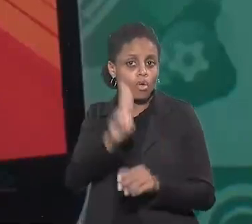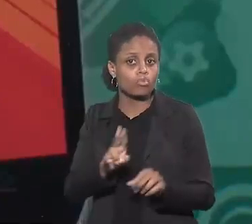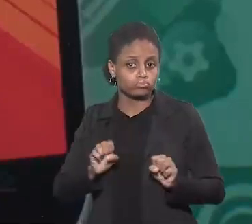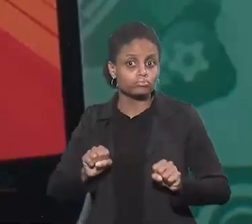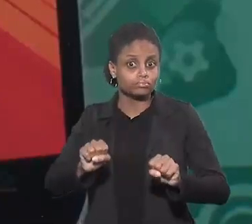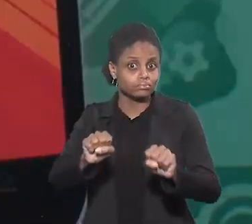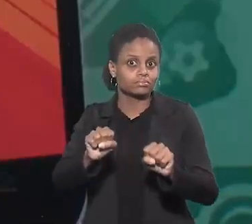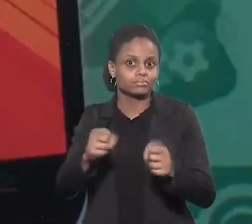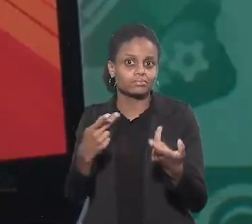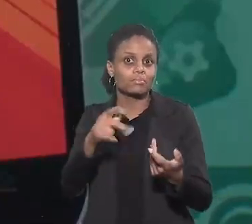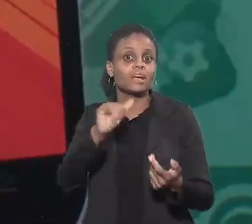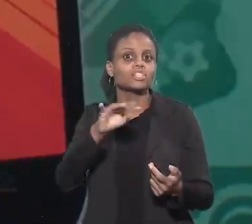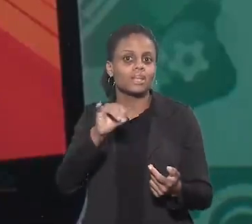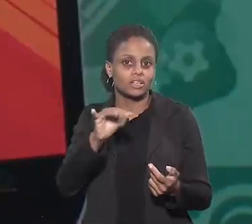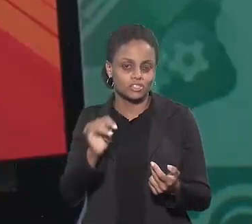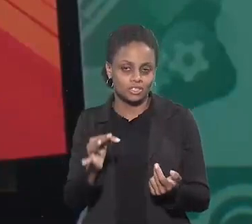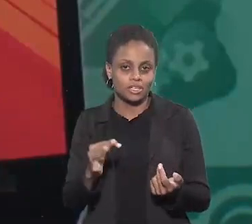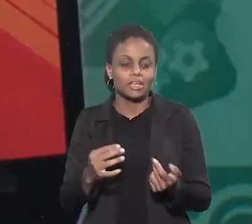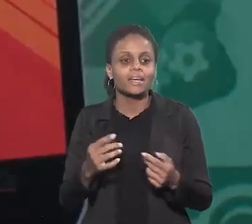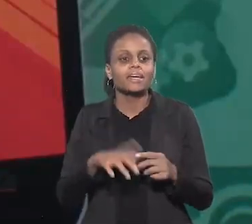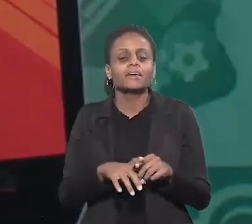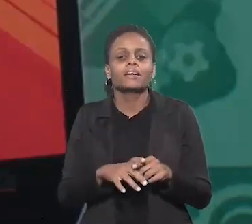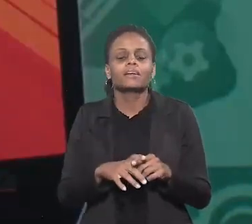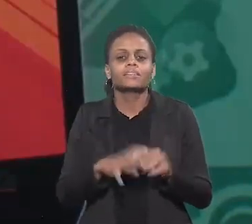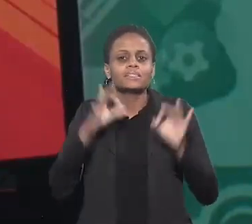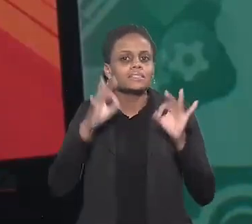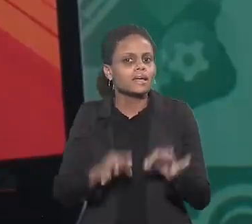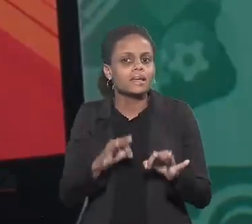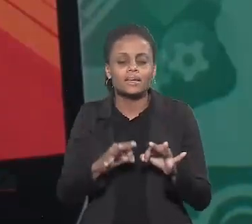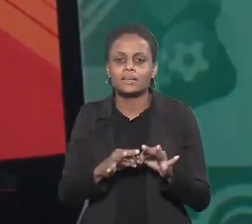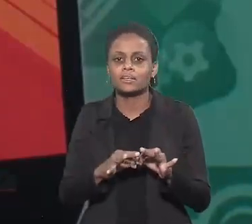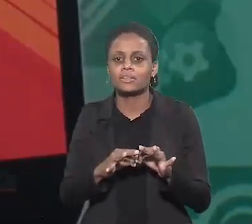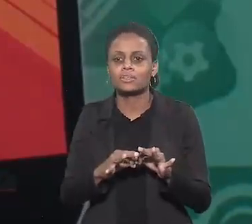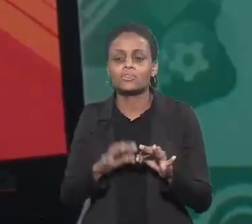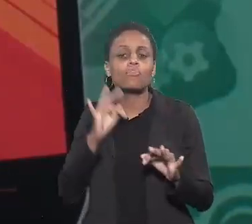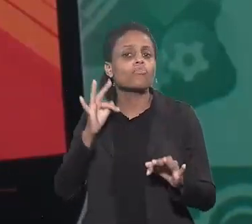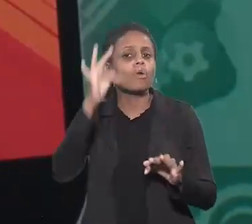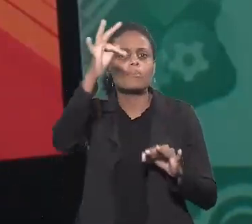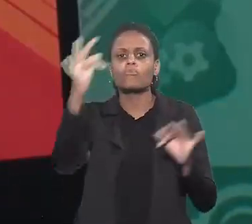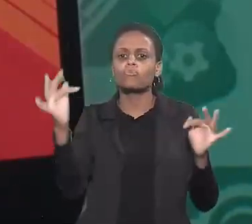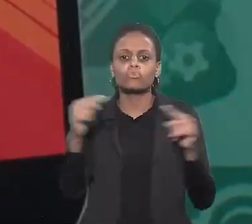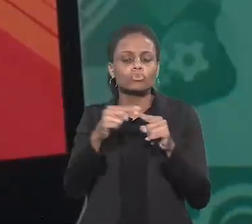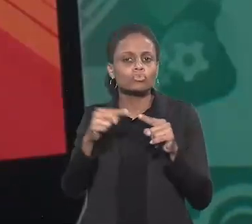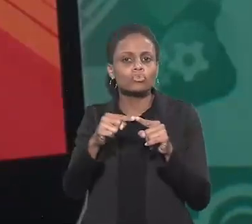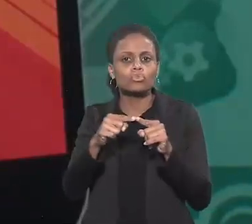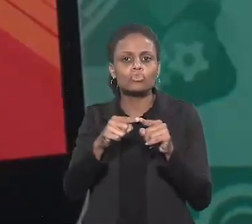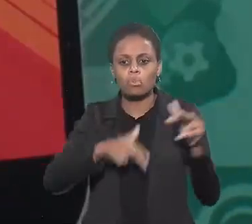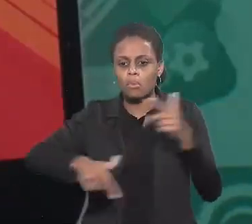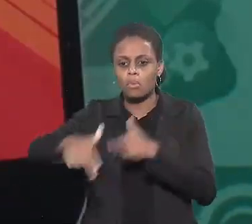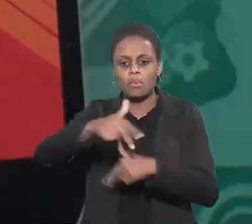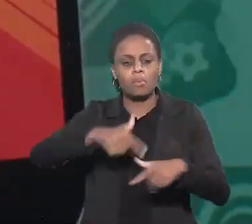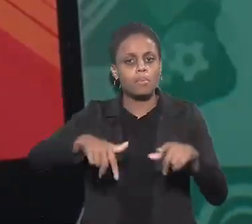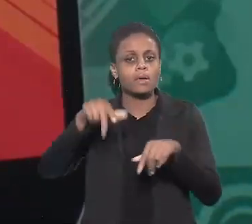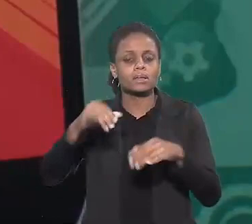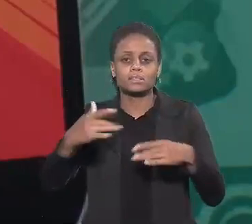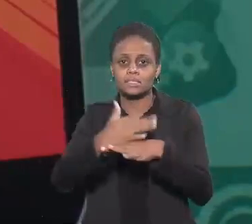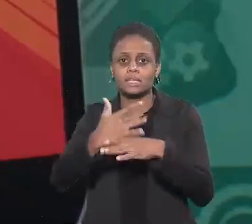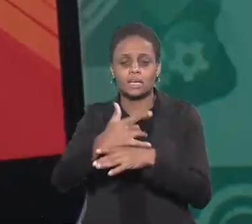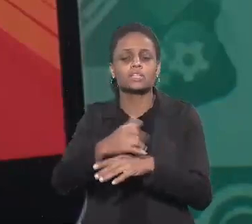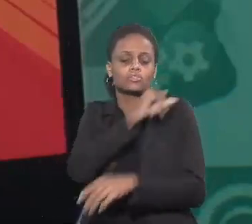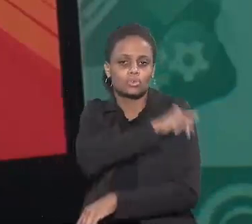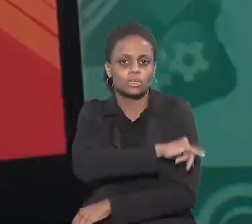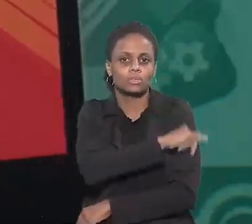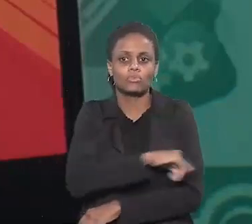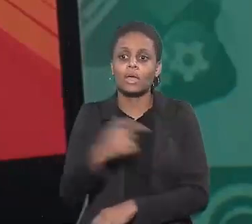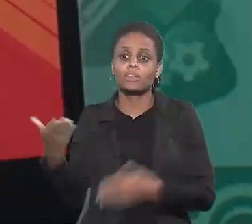utilização do patinete. O patinete certamente é parte da solução do futuro da mobilidade na cidade do Rio de Janeiro. Ele veio para